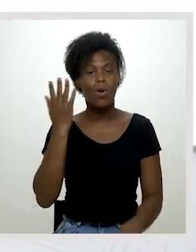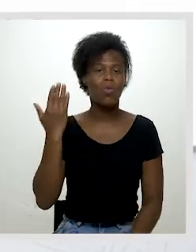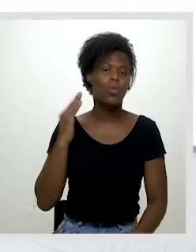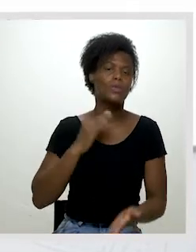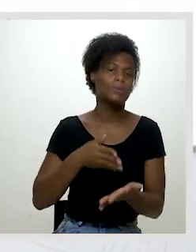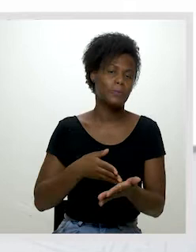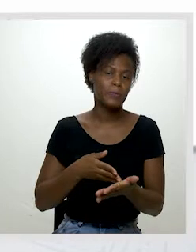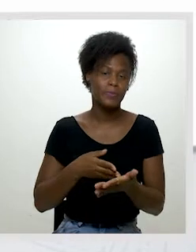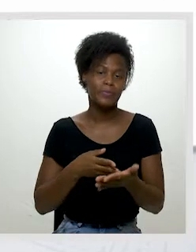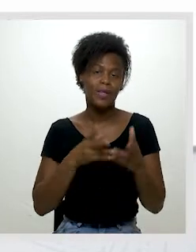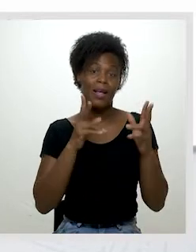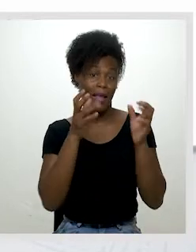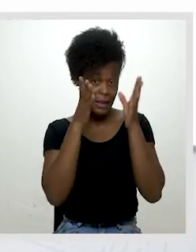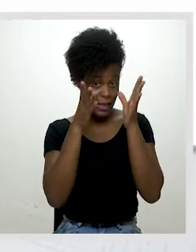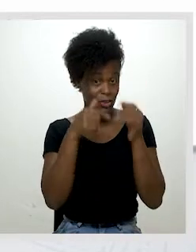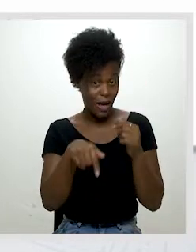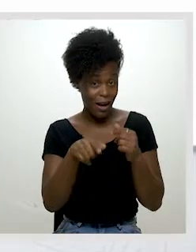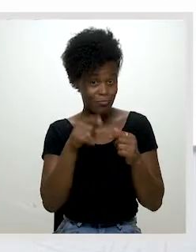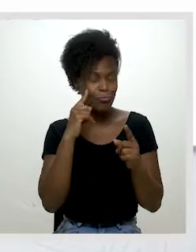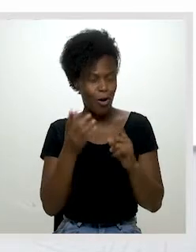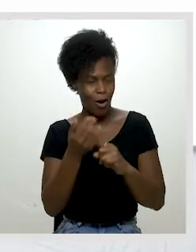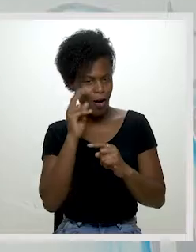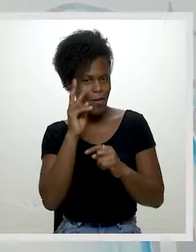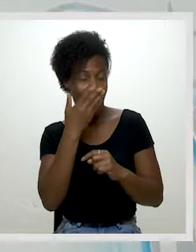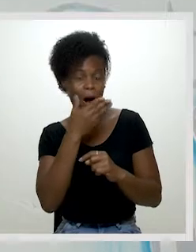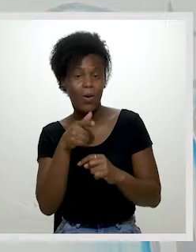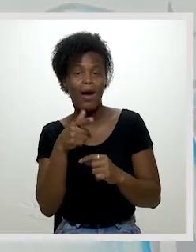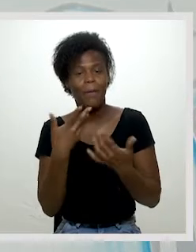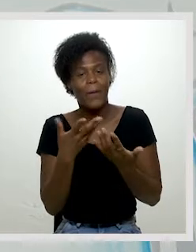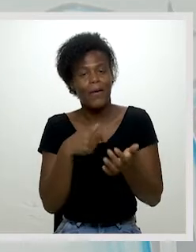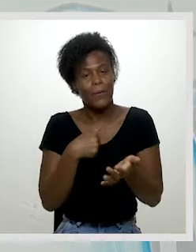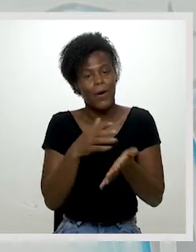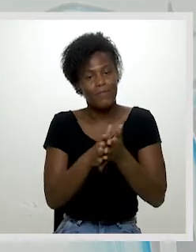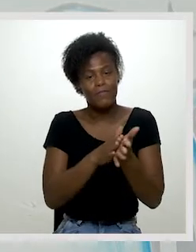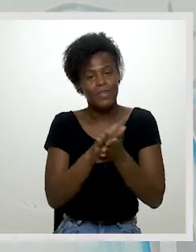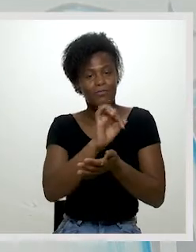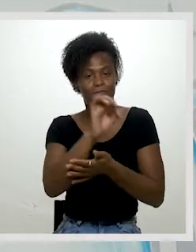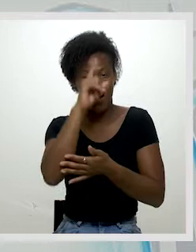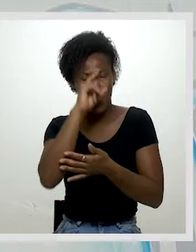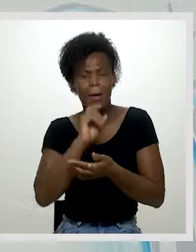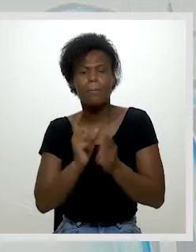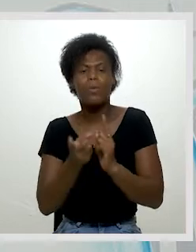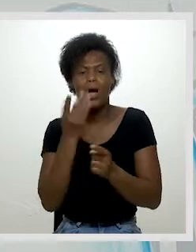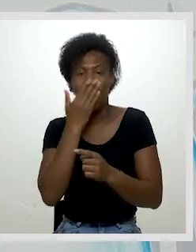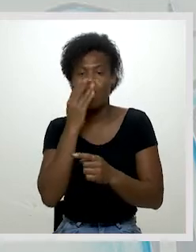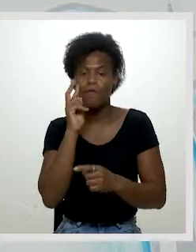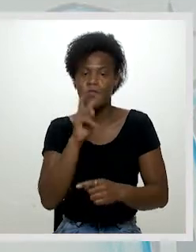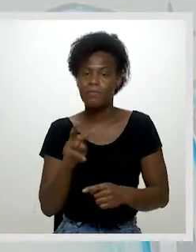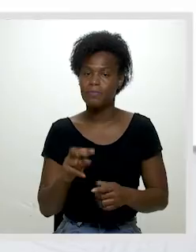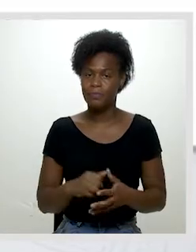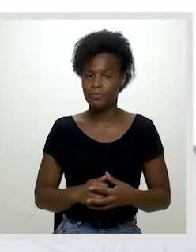da última aula. Quem esteve atento conseguiu seguir a aula e então vou aproveitar para vos relembrar o que vimos na